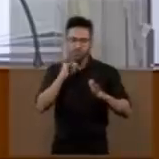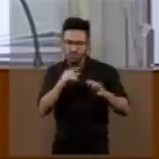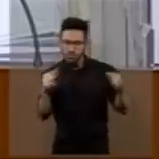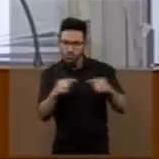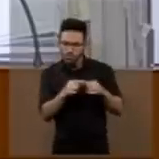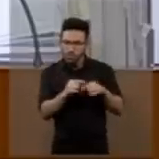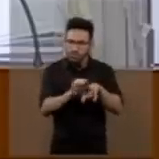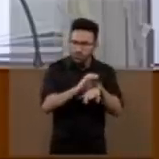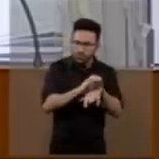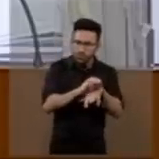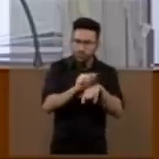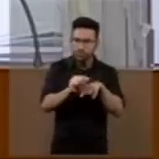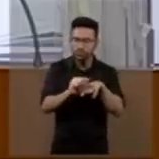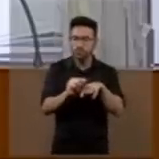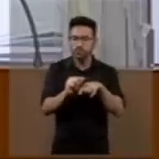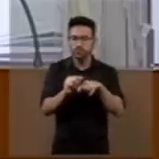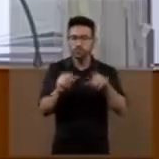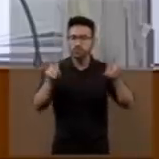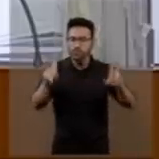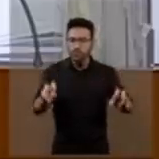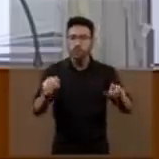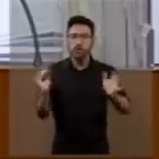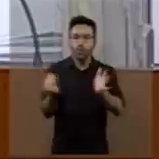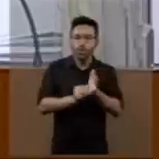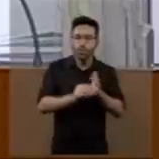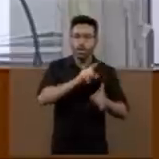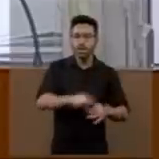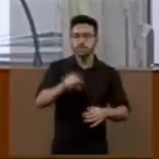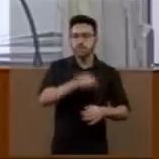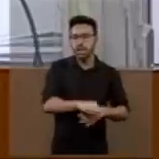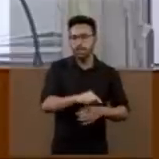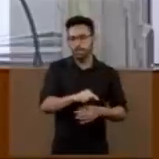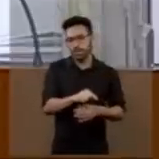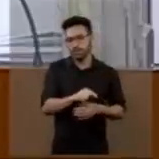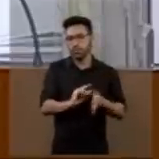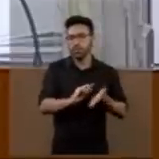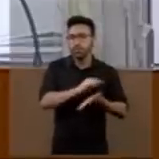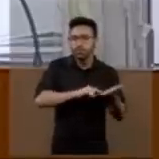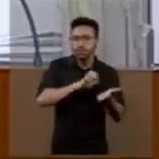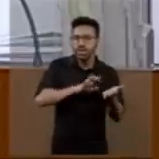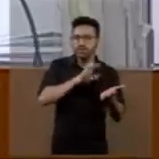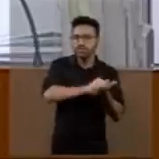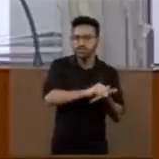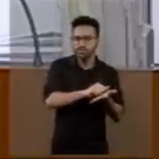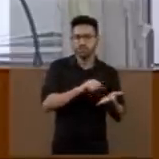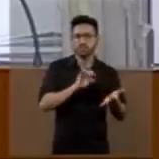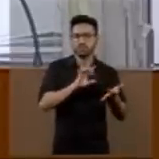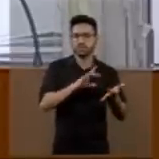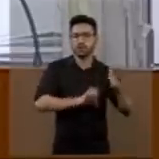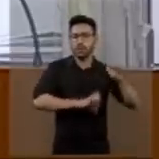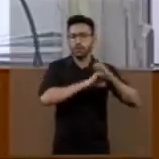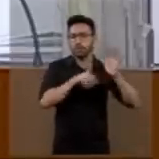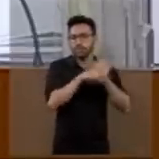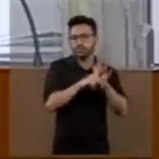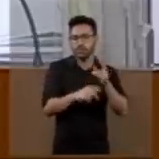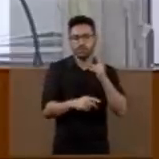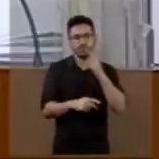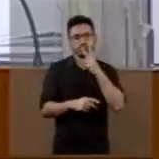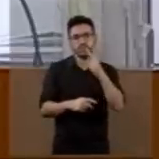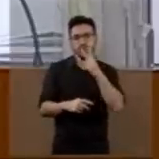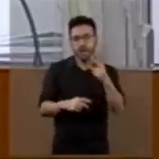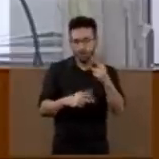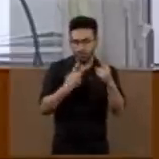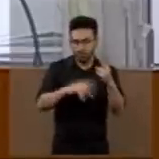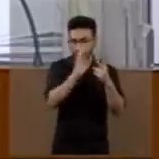qual previsto o, aspas, cancelamento do registro especial a que estão submetidas as empresas tabagistas do